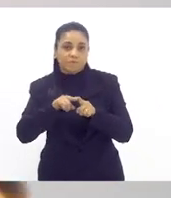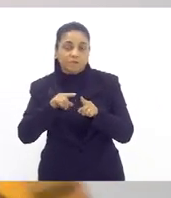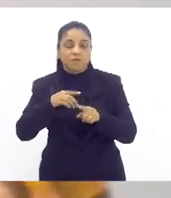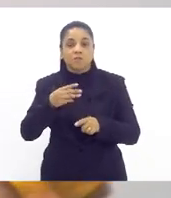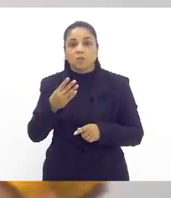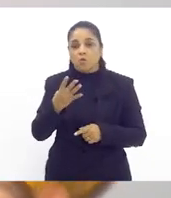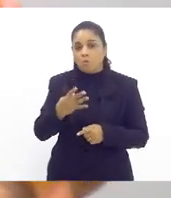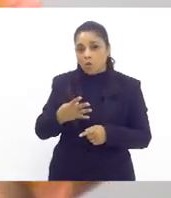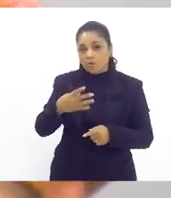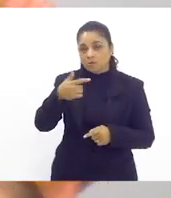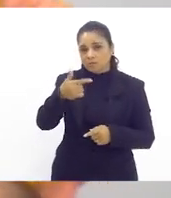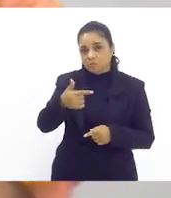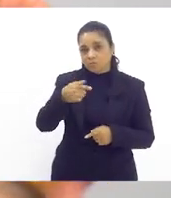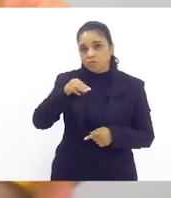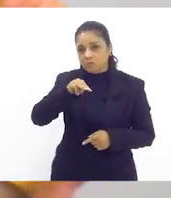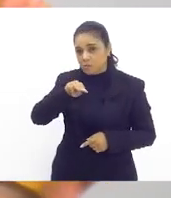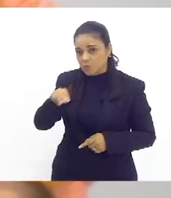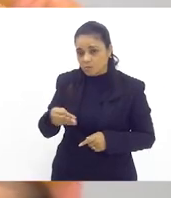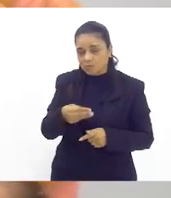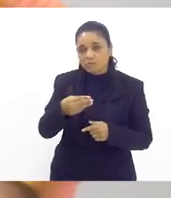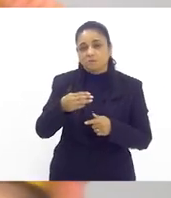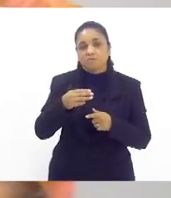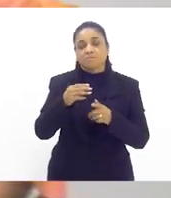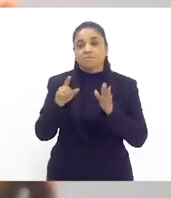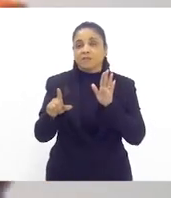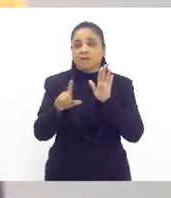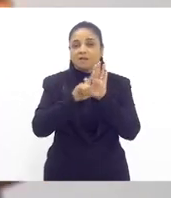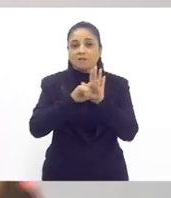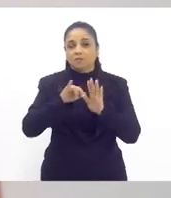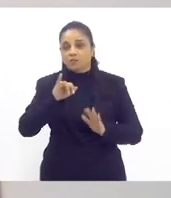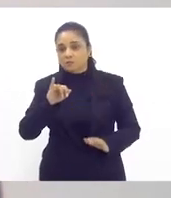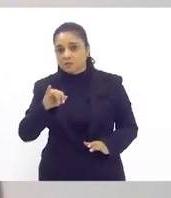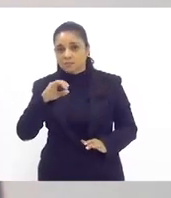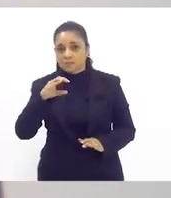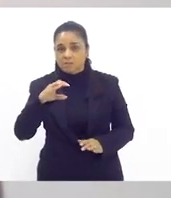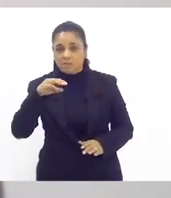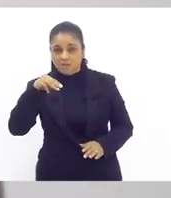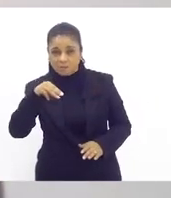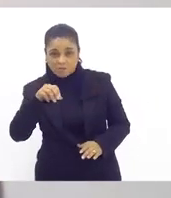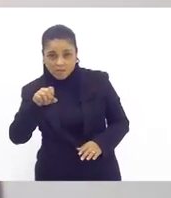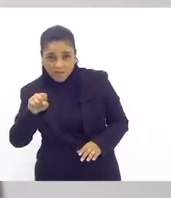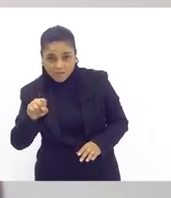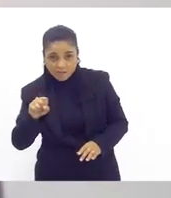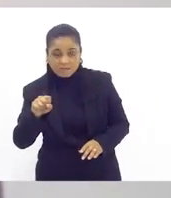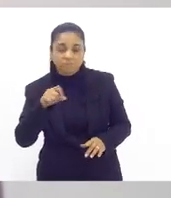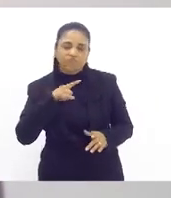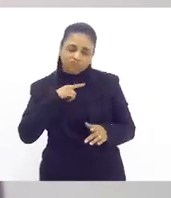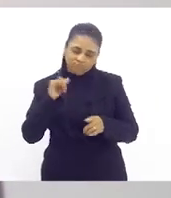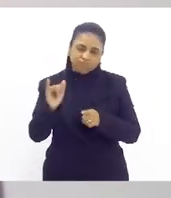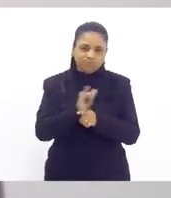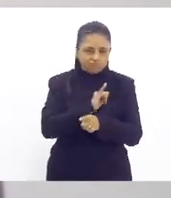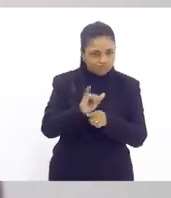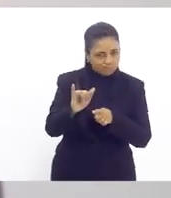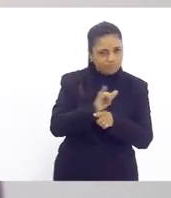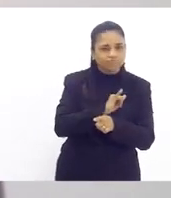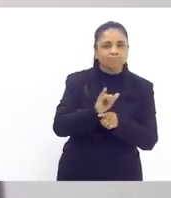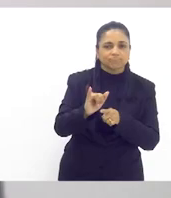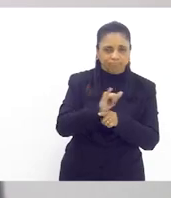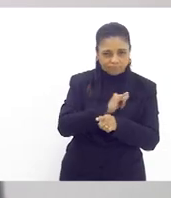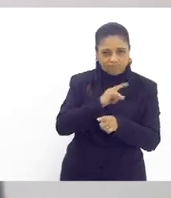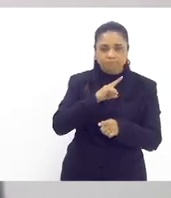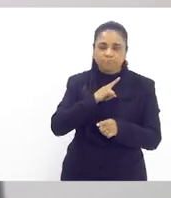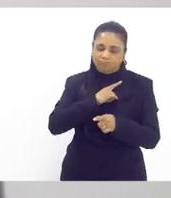através da lei do ICMS então existem outras outras alternativas e outras